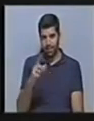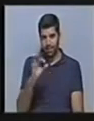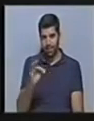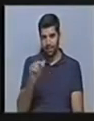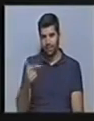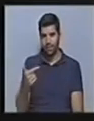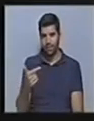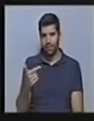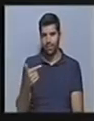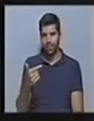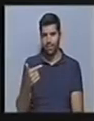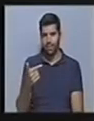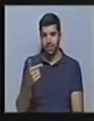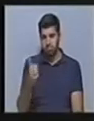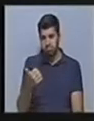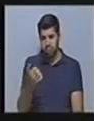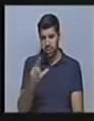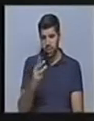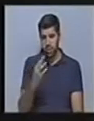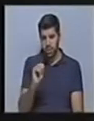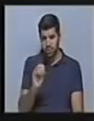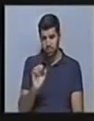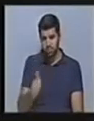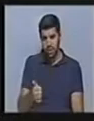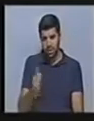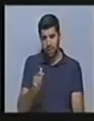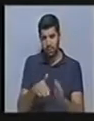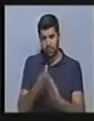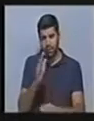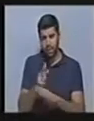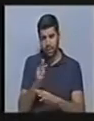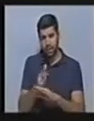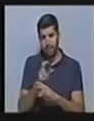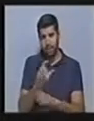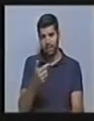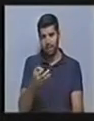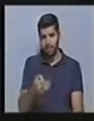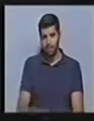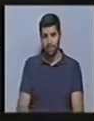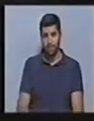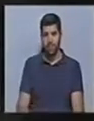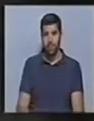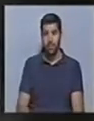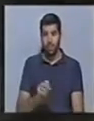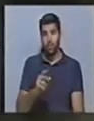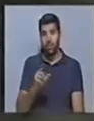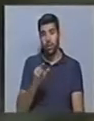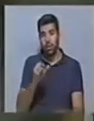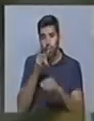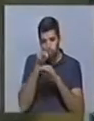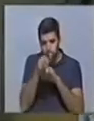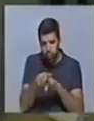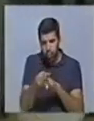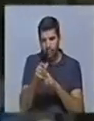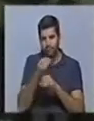Z-R-K-F-T. Não, correu bem, Luís? Correu muito bem. Está aprovada a Câmara da RTP. Muito bem. Ainda que com um foco potentíssimo,